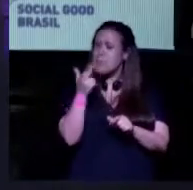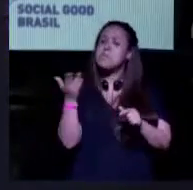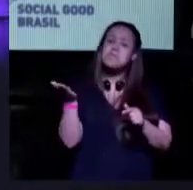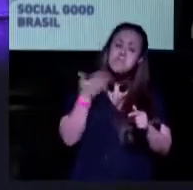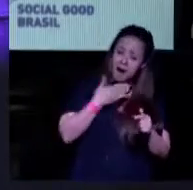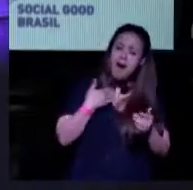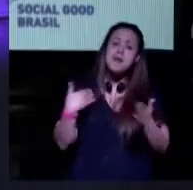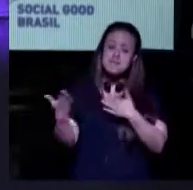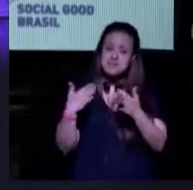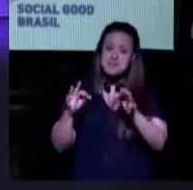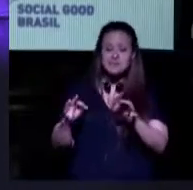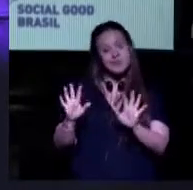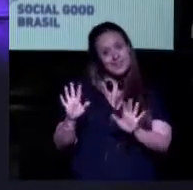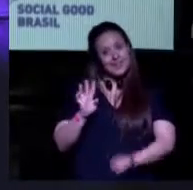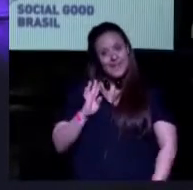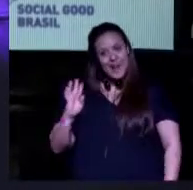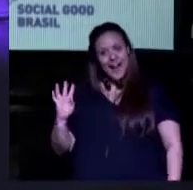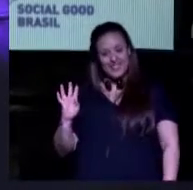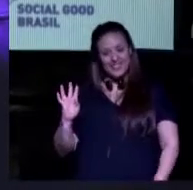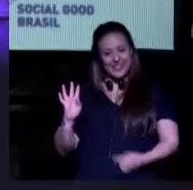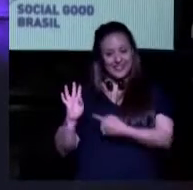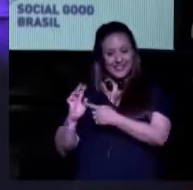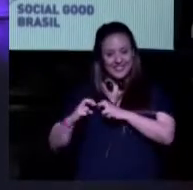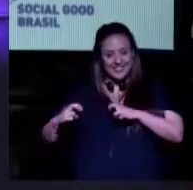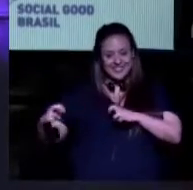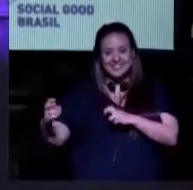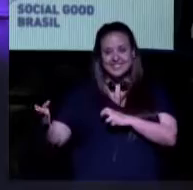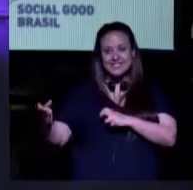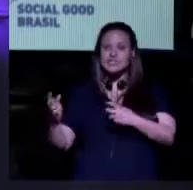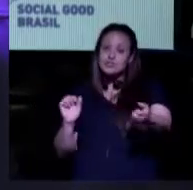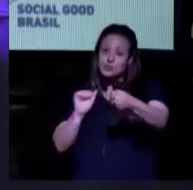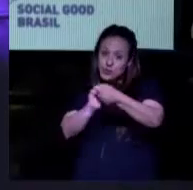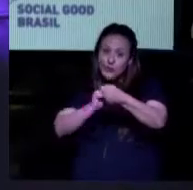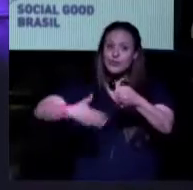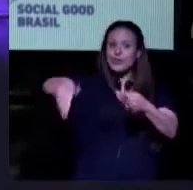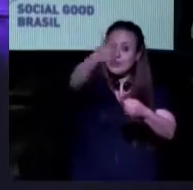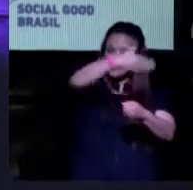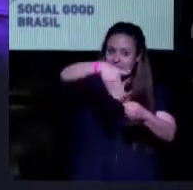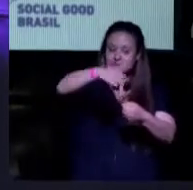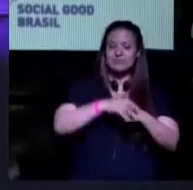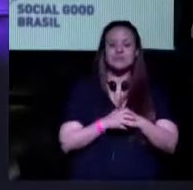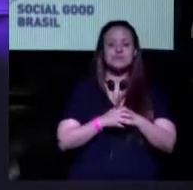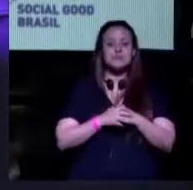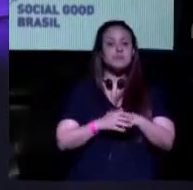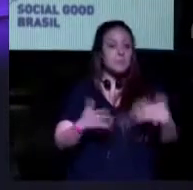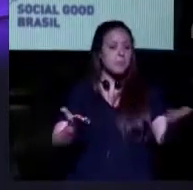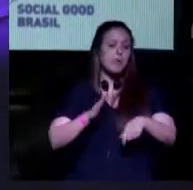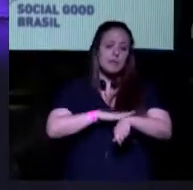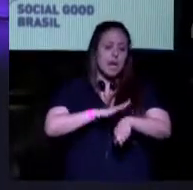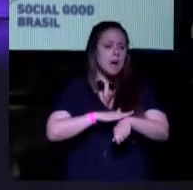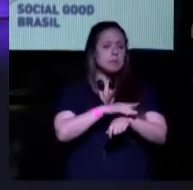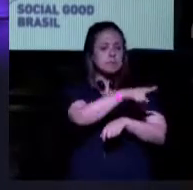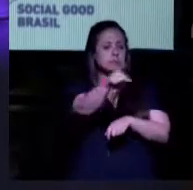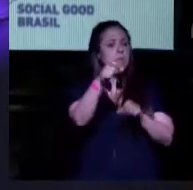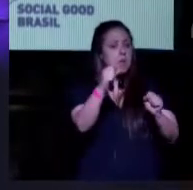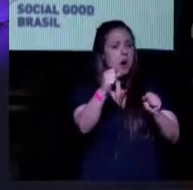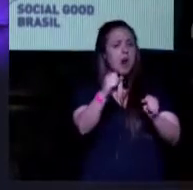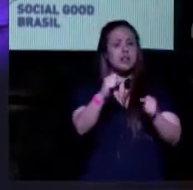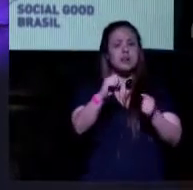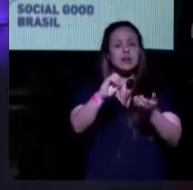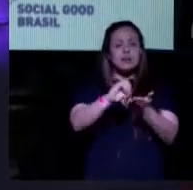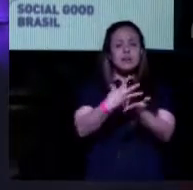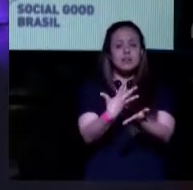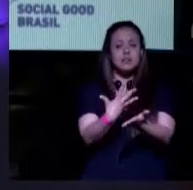nós quatro aqui e com vocês então a todo tempo vocês vão poder nos enviar